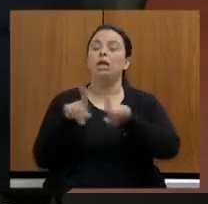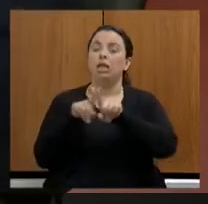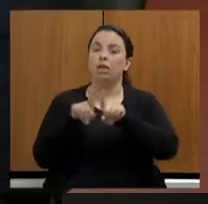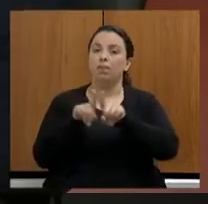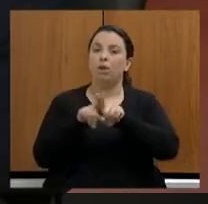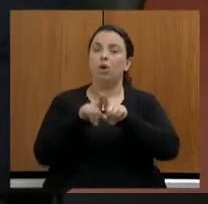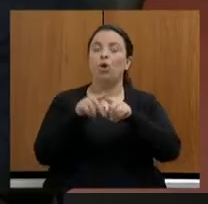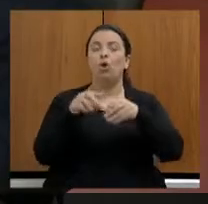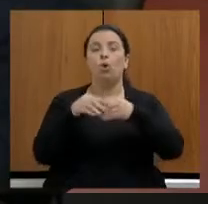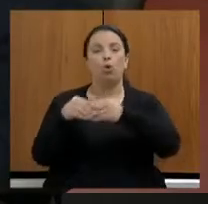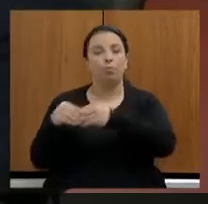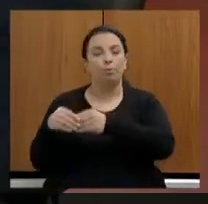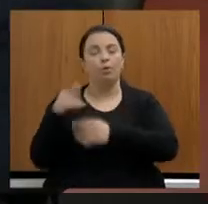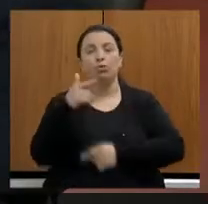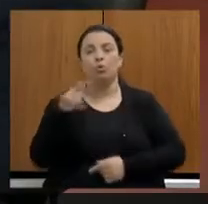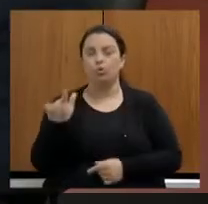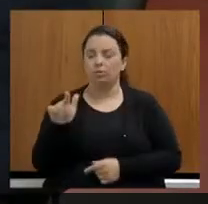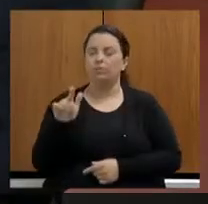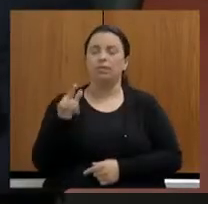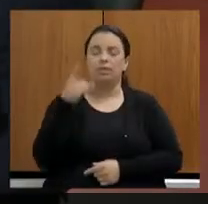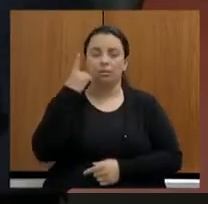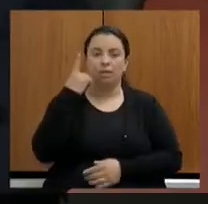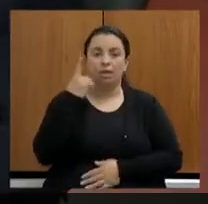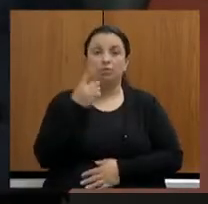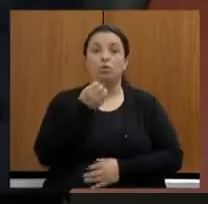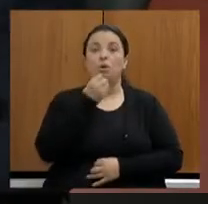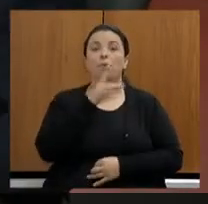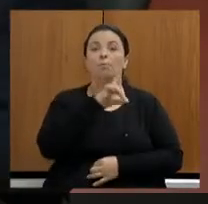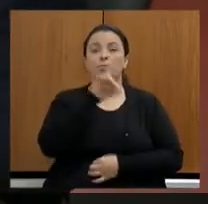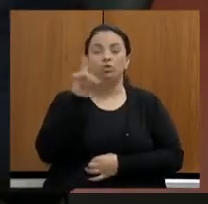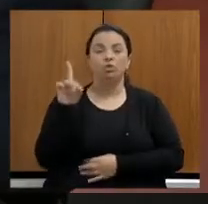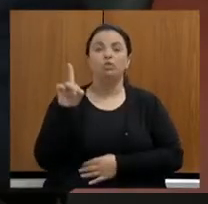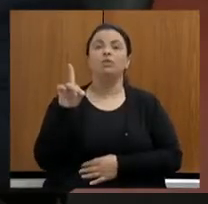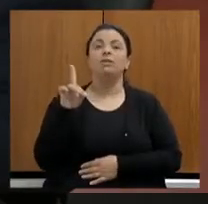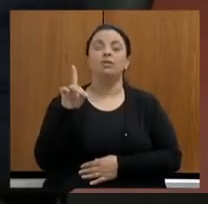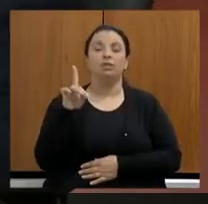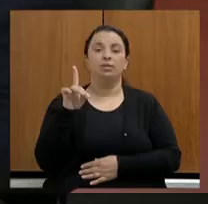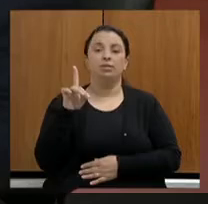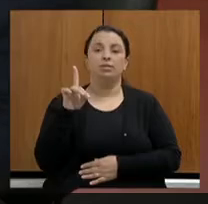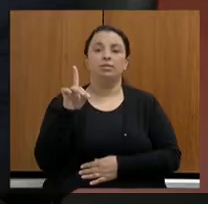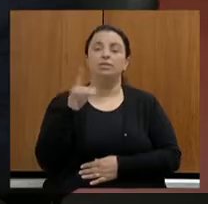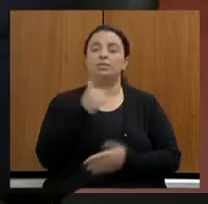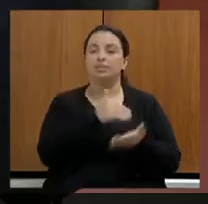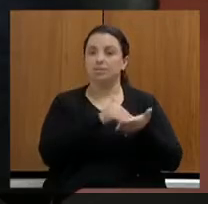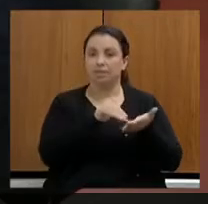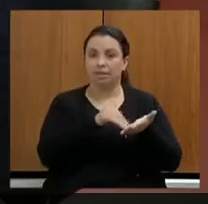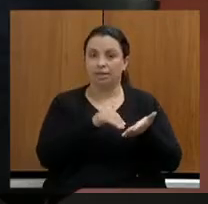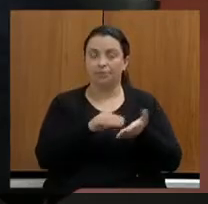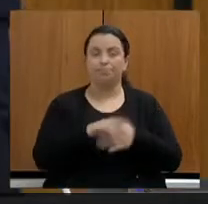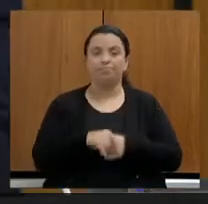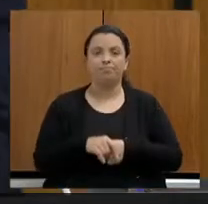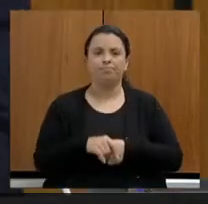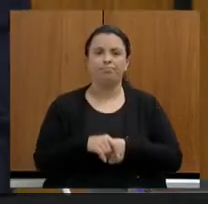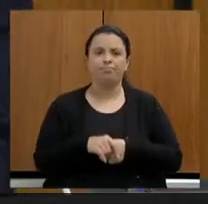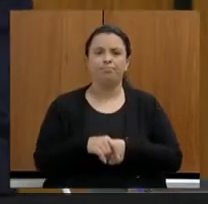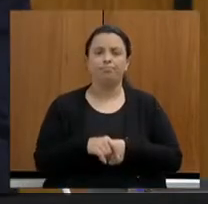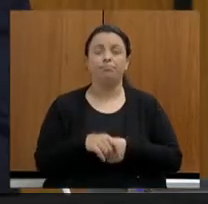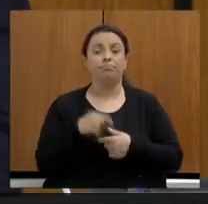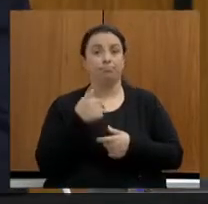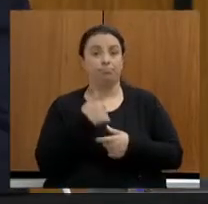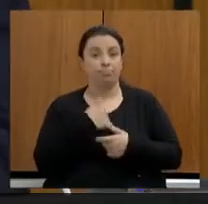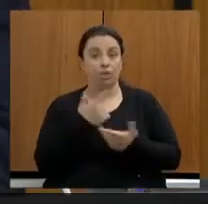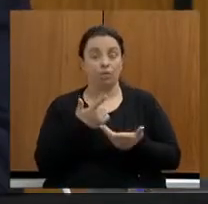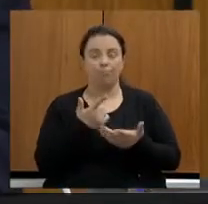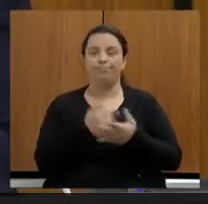e deputadas Bom dia secretária é eu não poderia deixar